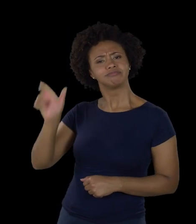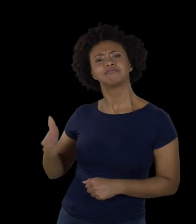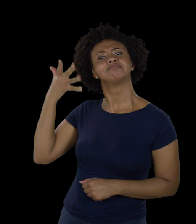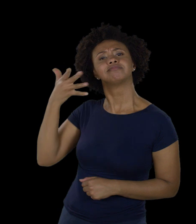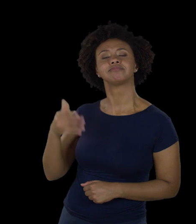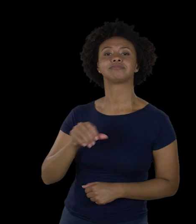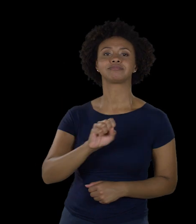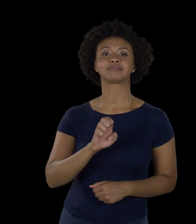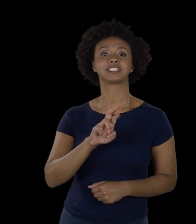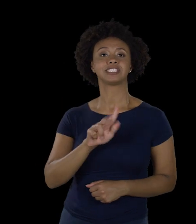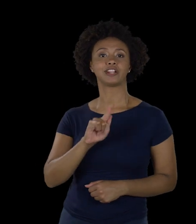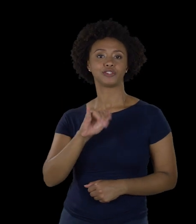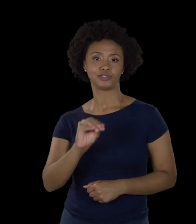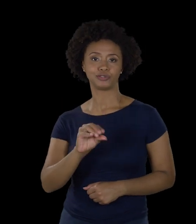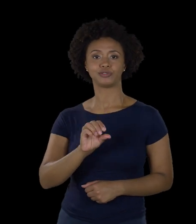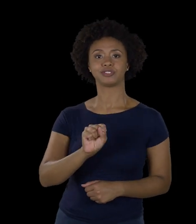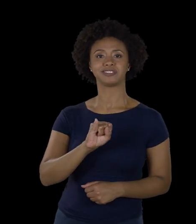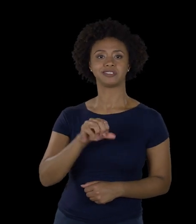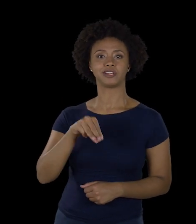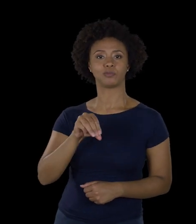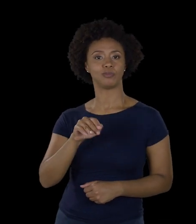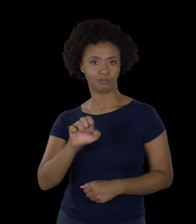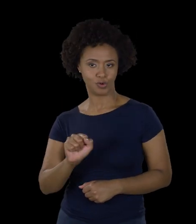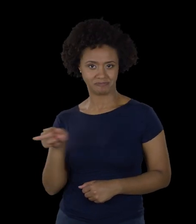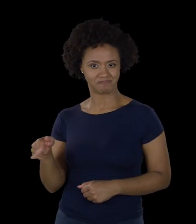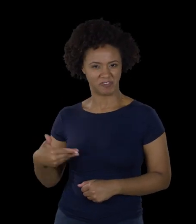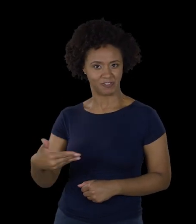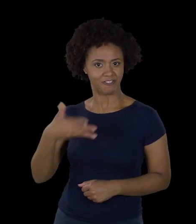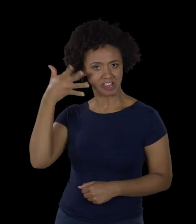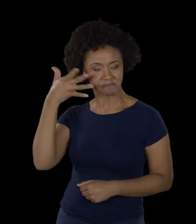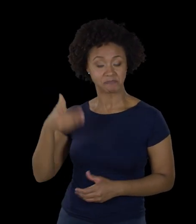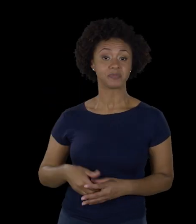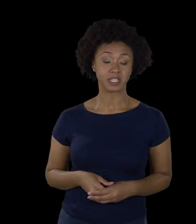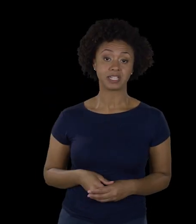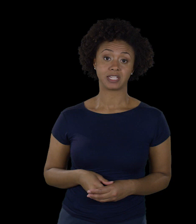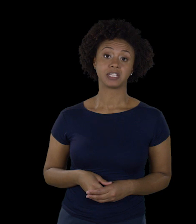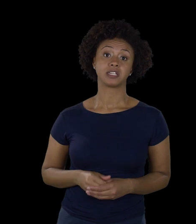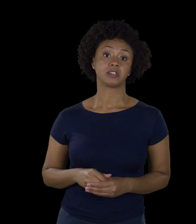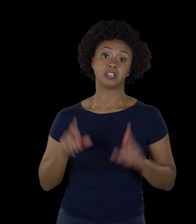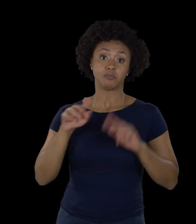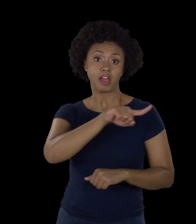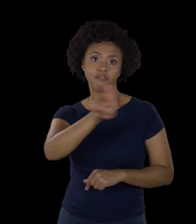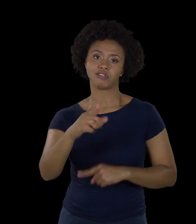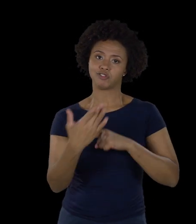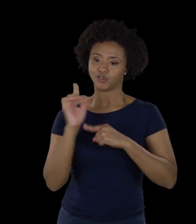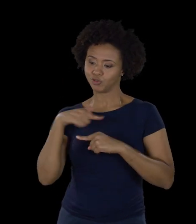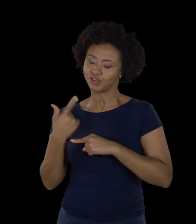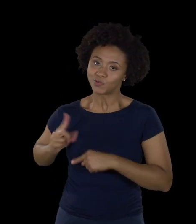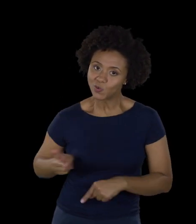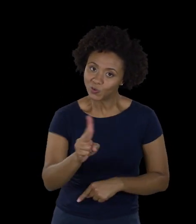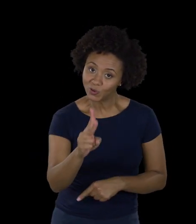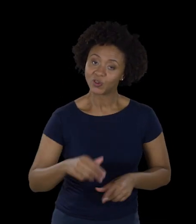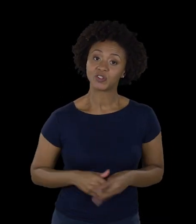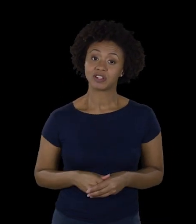Sérgio Simões agora. A gente está à disposição de todos vocês para dar continuidade às ações do projeto. E